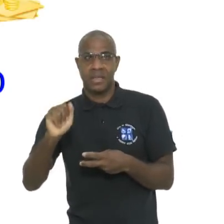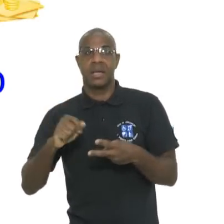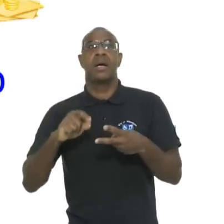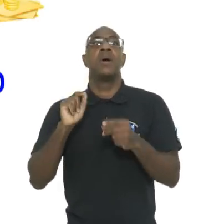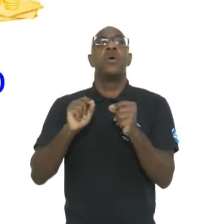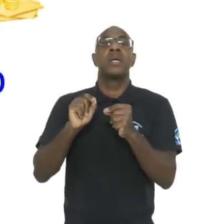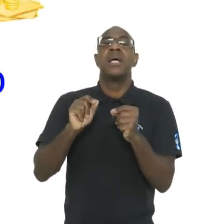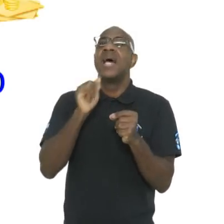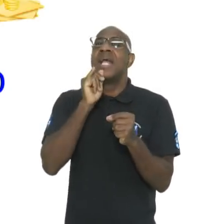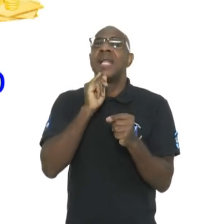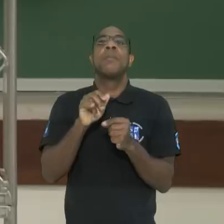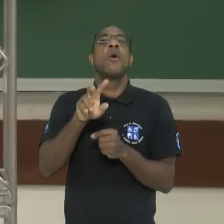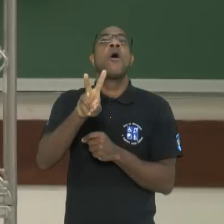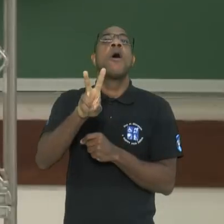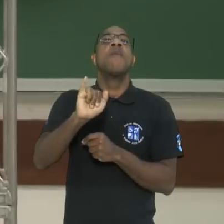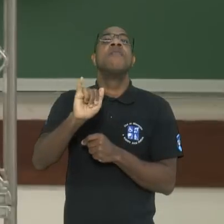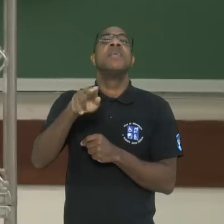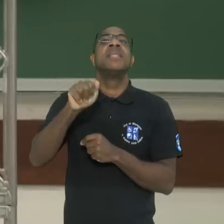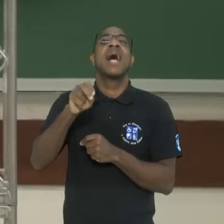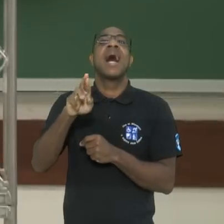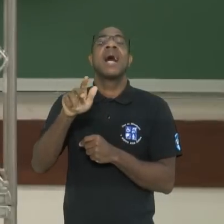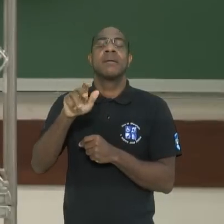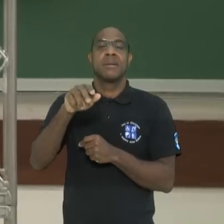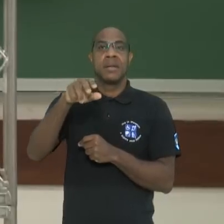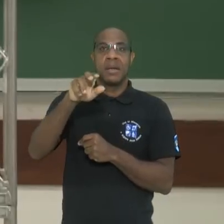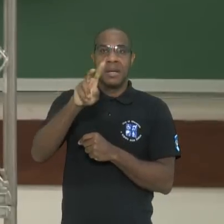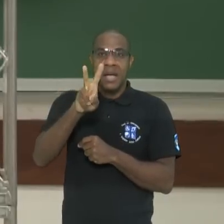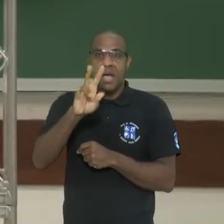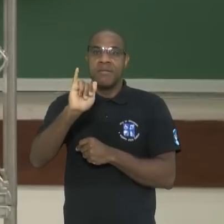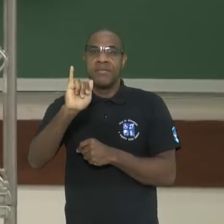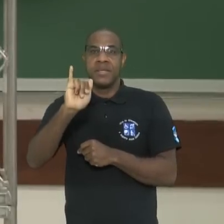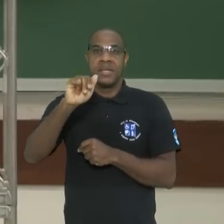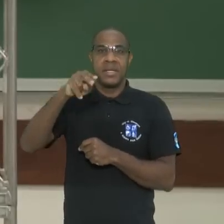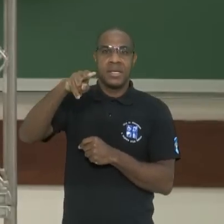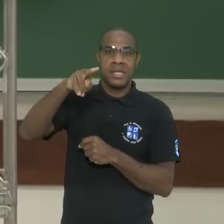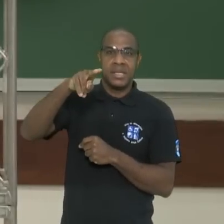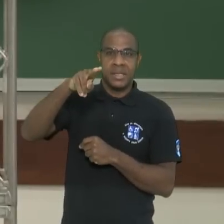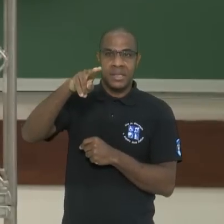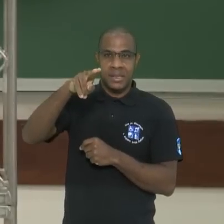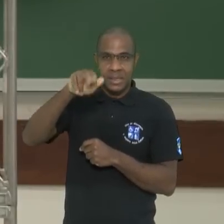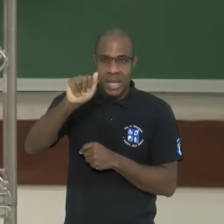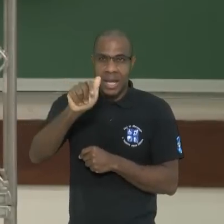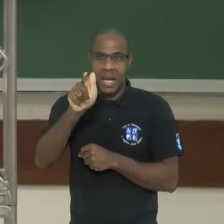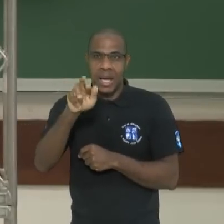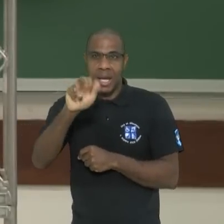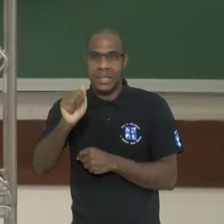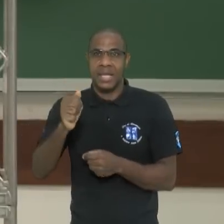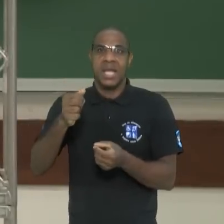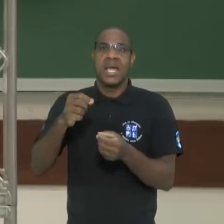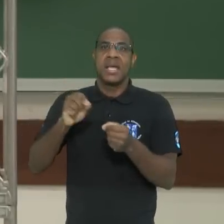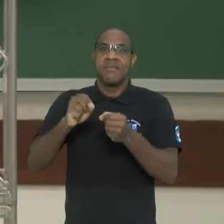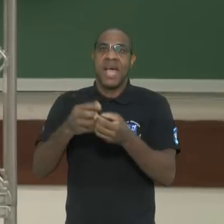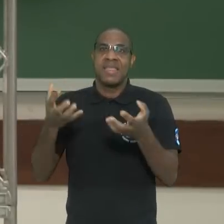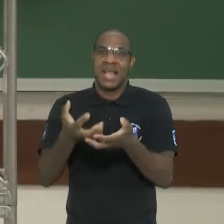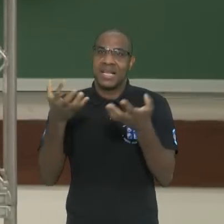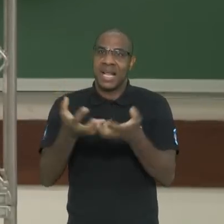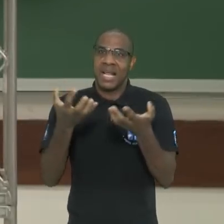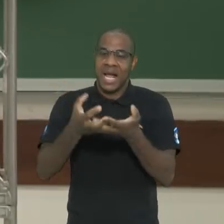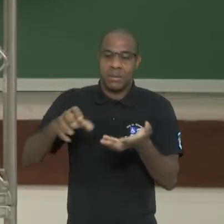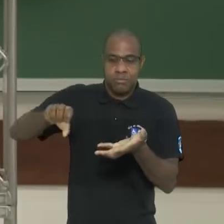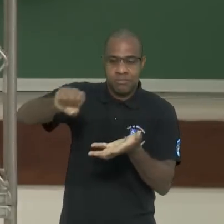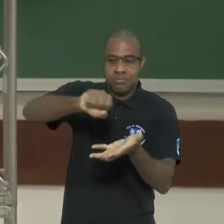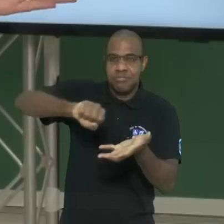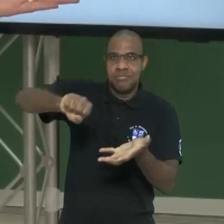fabricar o vinagre, aquela substância que a gente põe na salada para temperar, ou que a gente põe nas frutas e verduras para lavar.